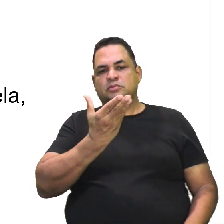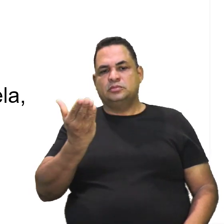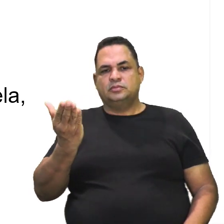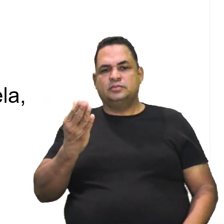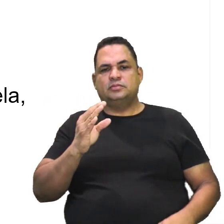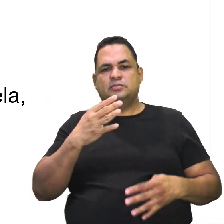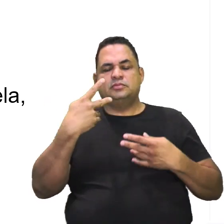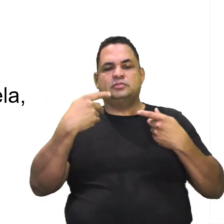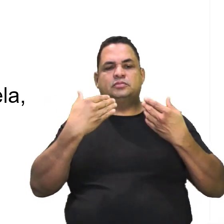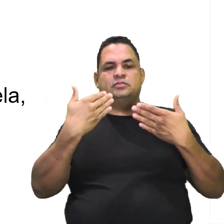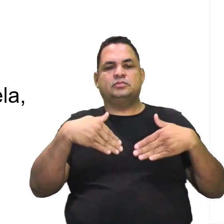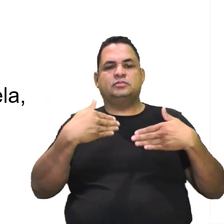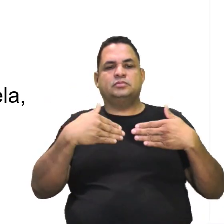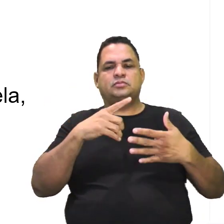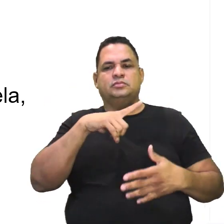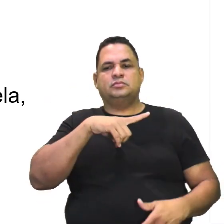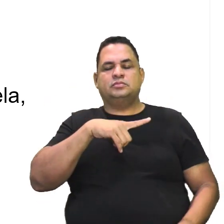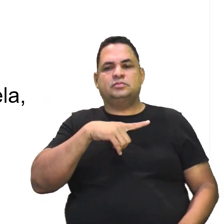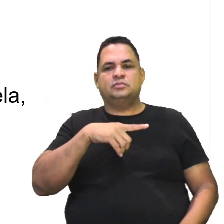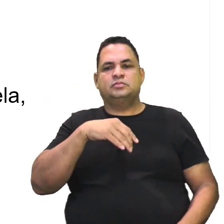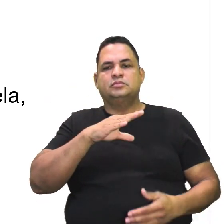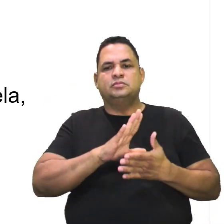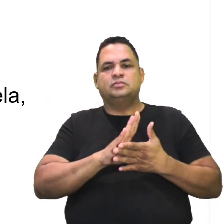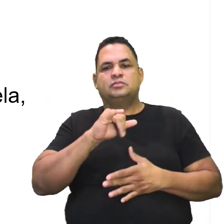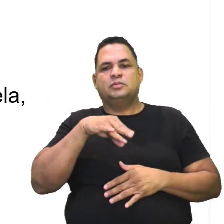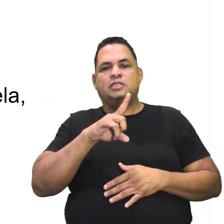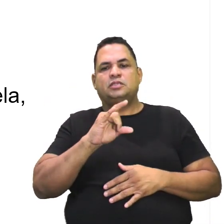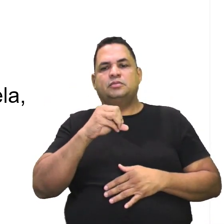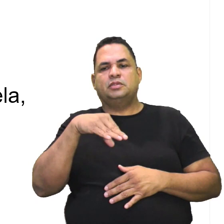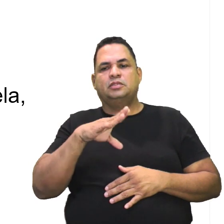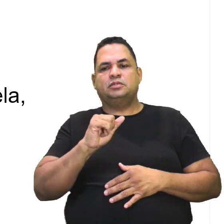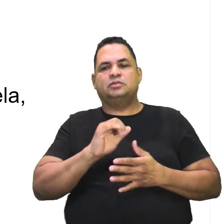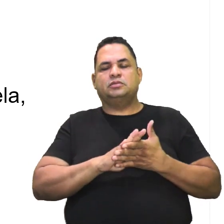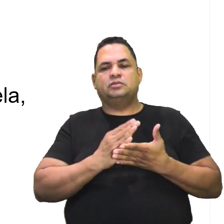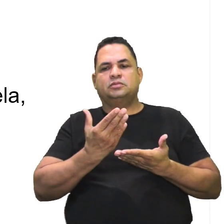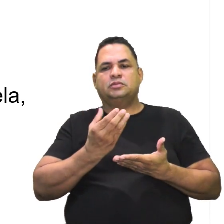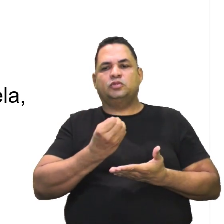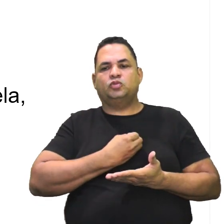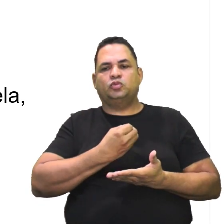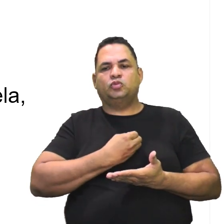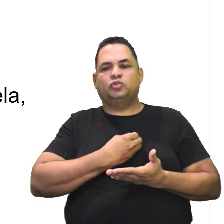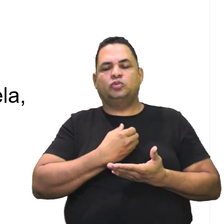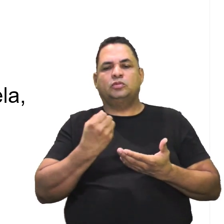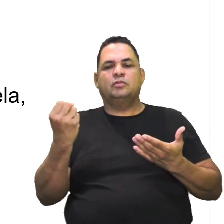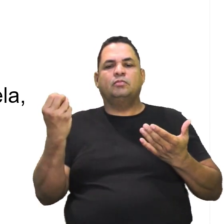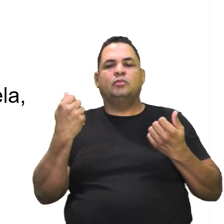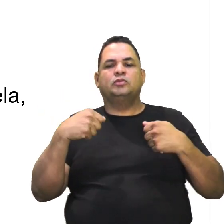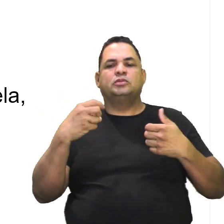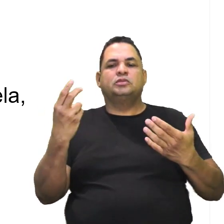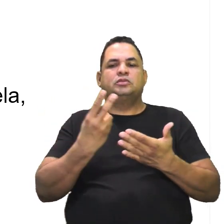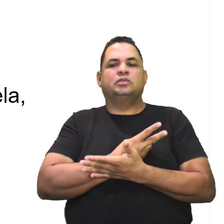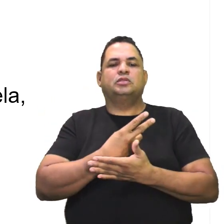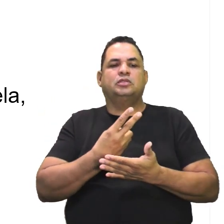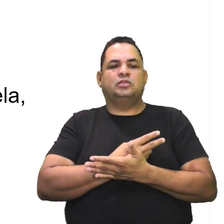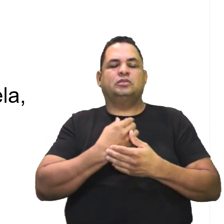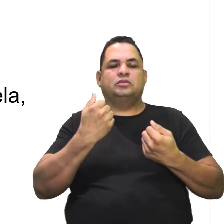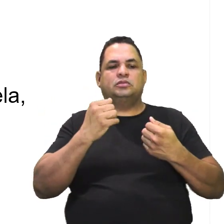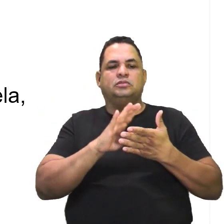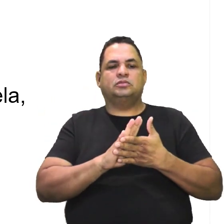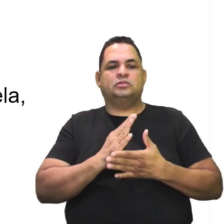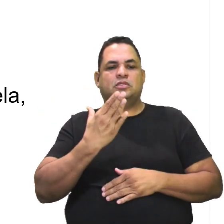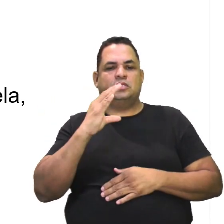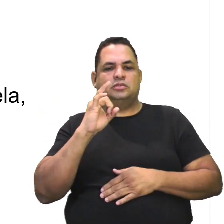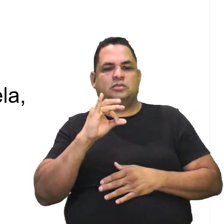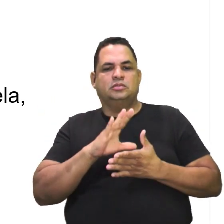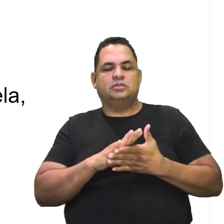nas provas, e lá atrás a média, a mediana e o desvio padrão de cada um deles. O candidato